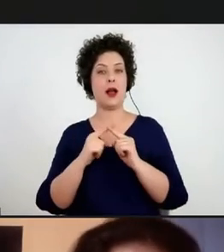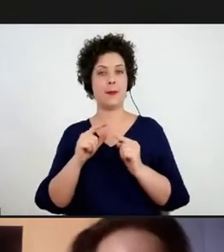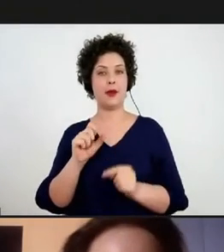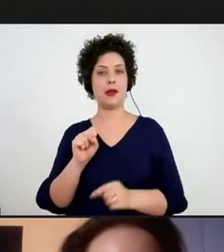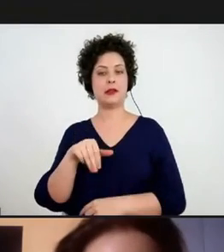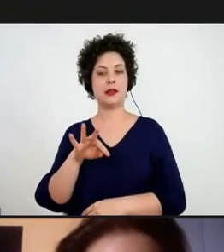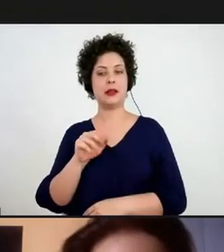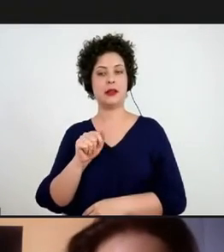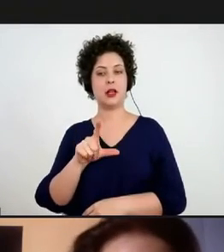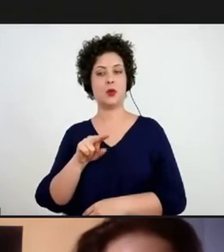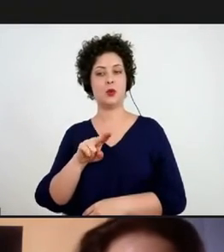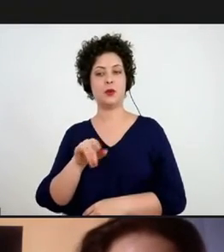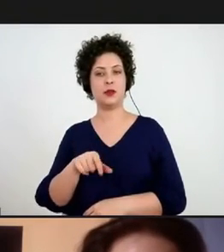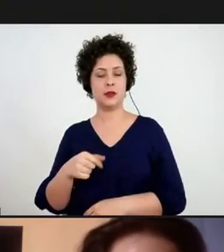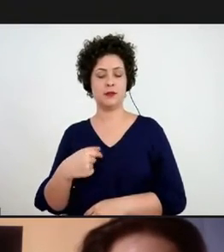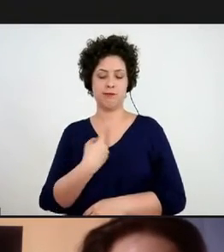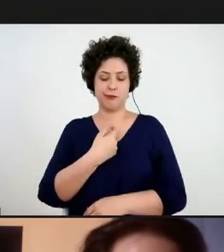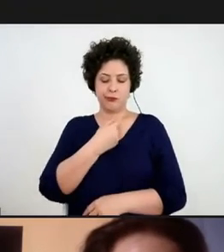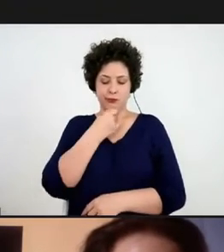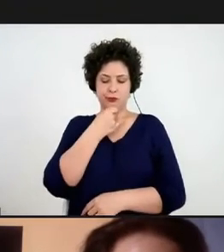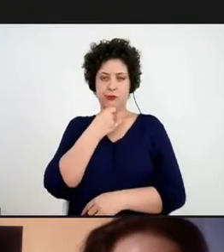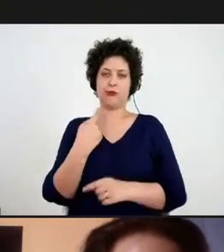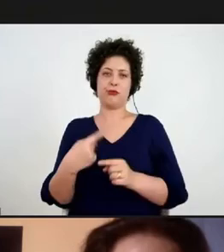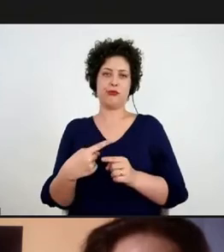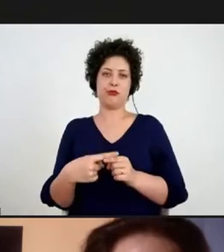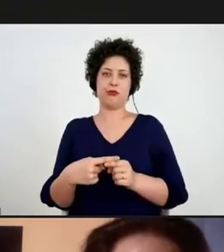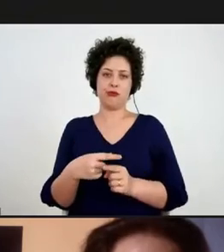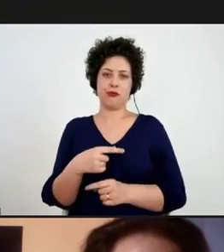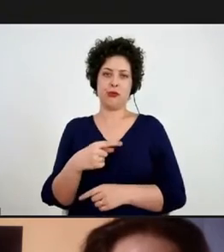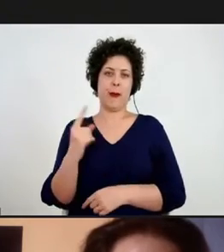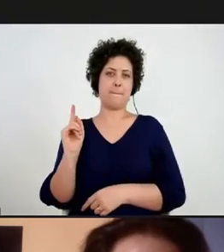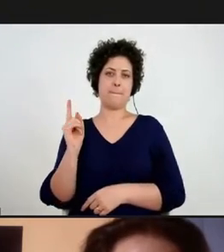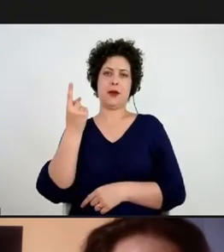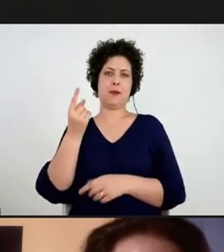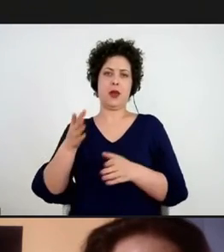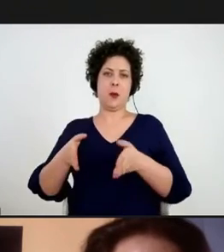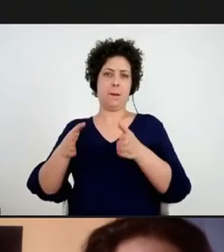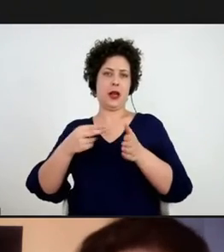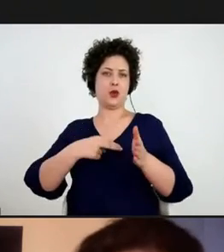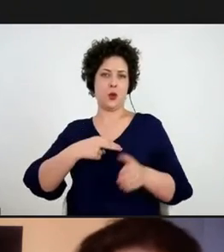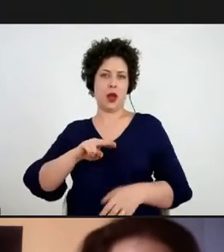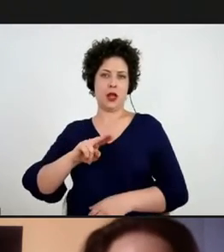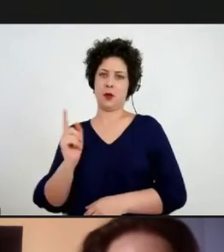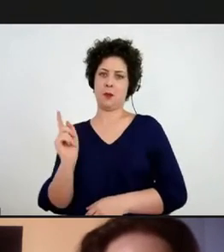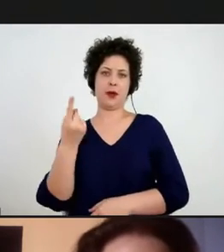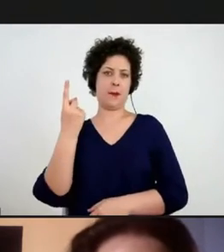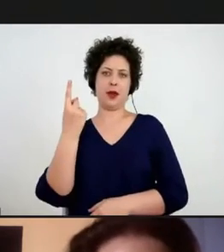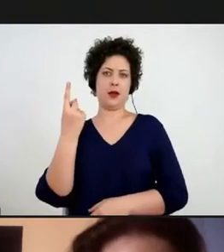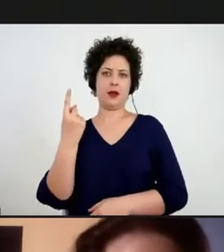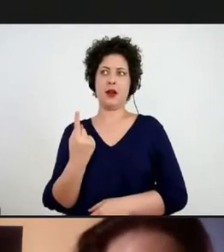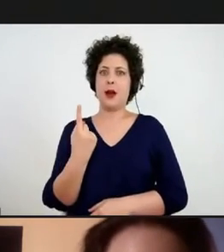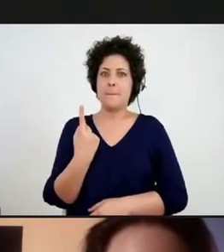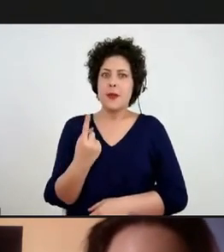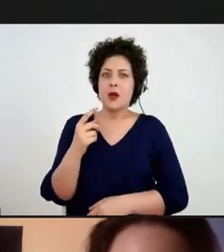uma tristeza para nós capixabas, porque é realmente o primeiro prédio religioso, imagina, feito em